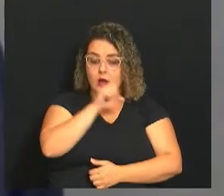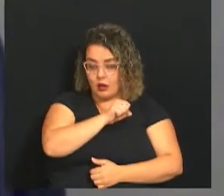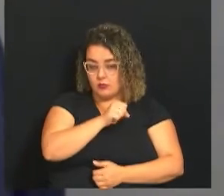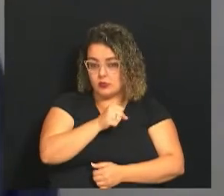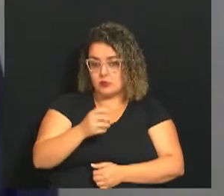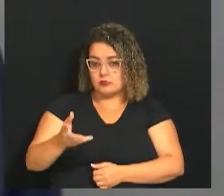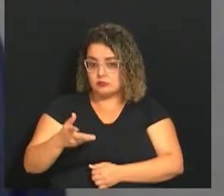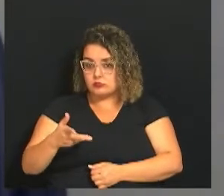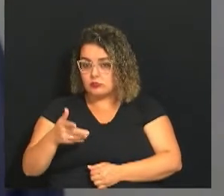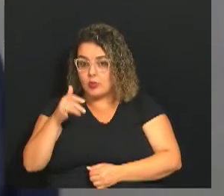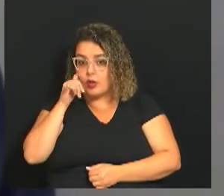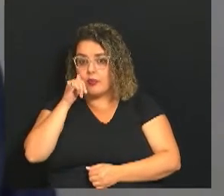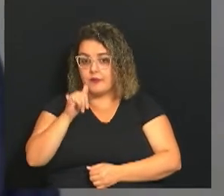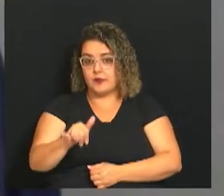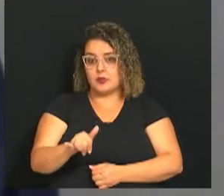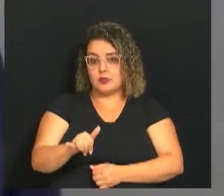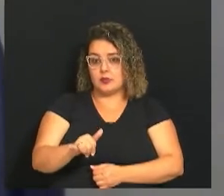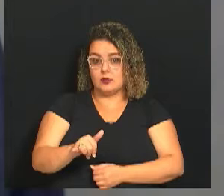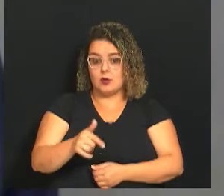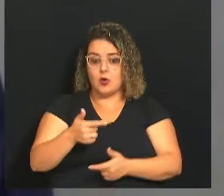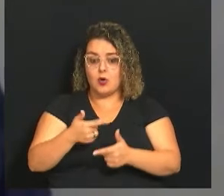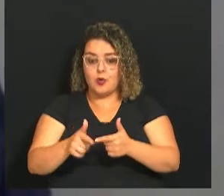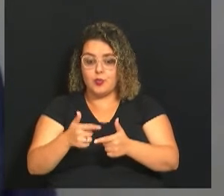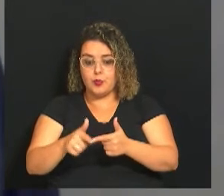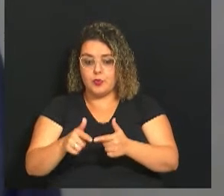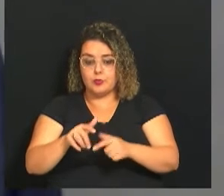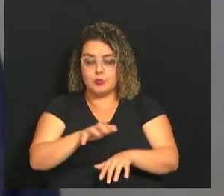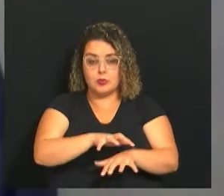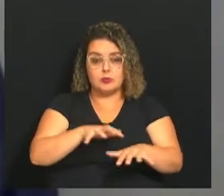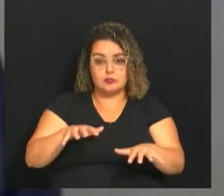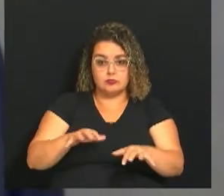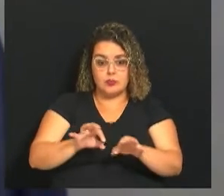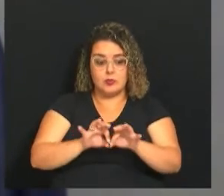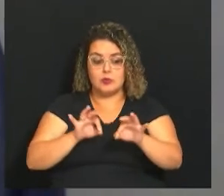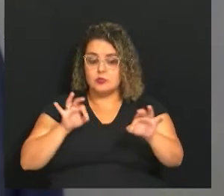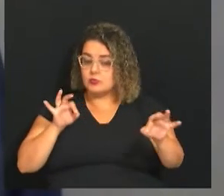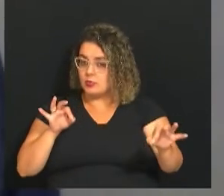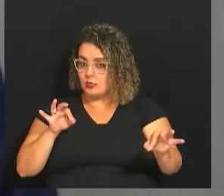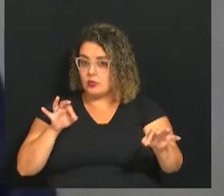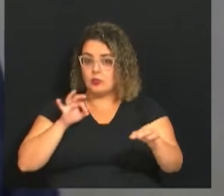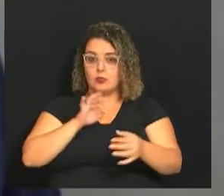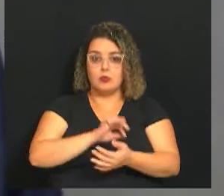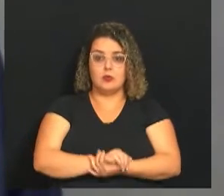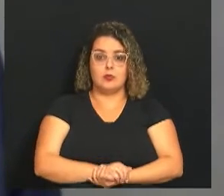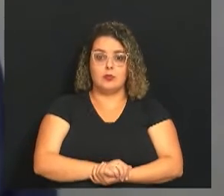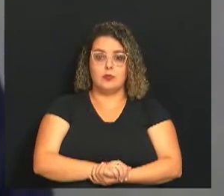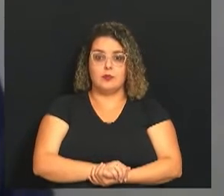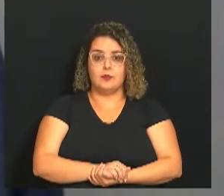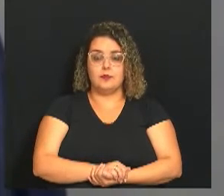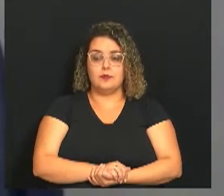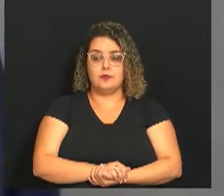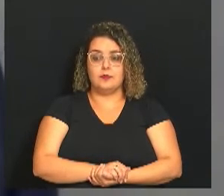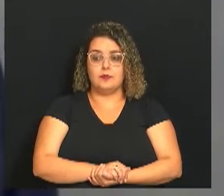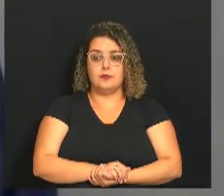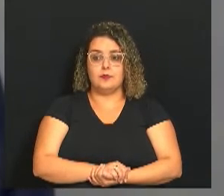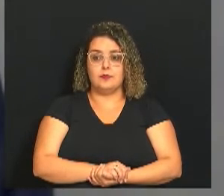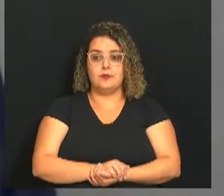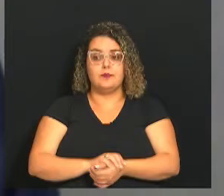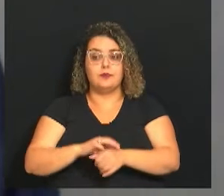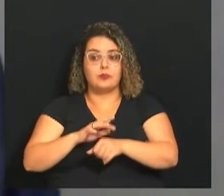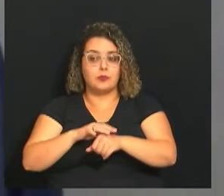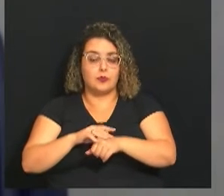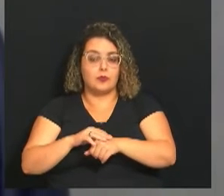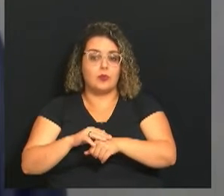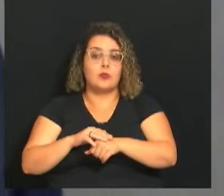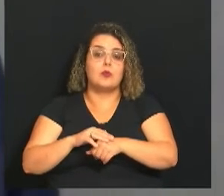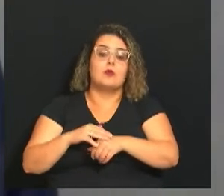evita esse problema do afastamento mais longo, porque se for uma doença que estiver já ocorrendo há bastante tempo,